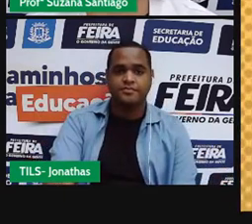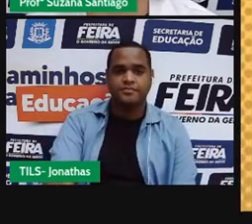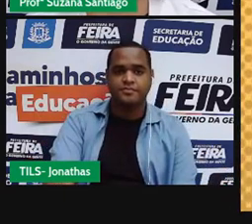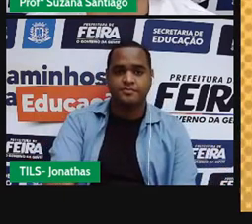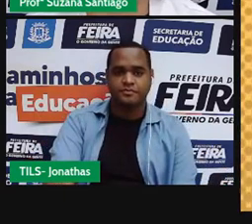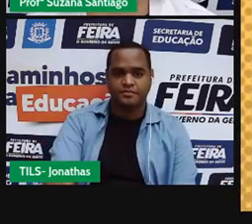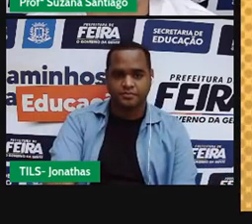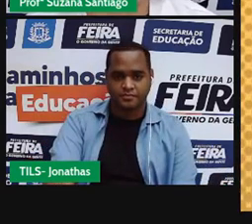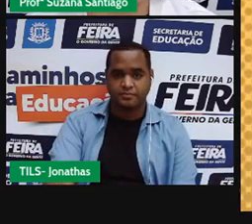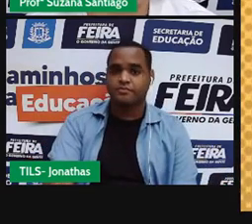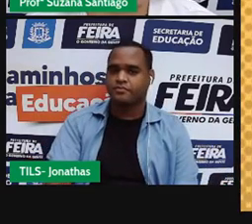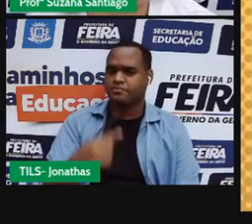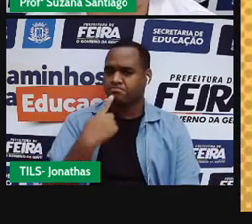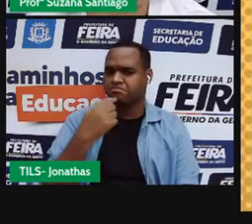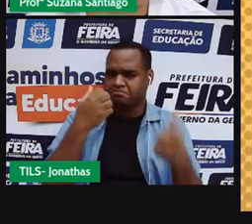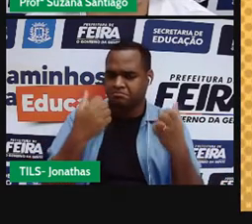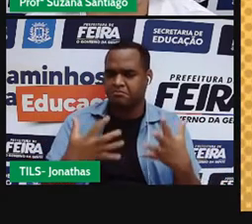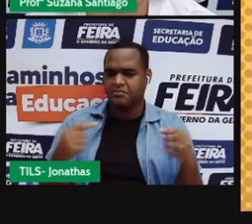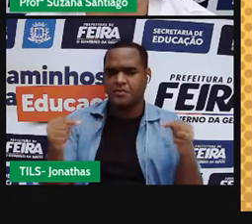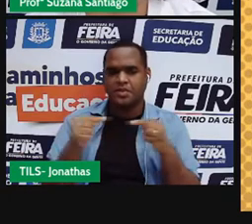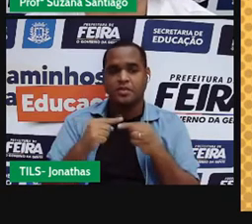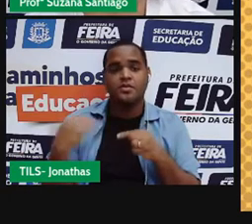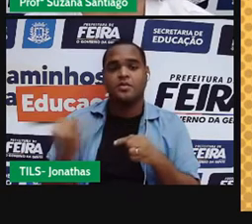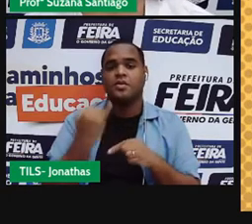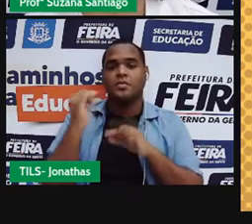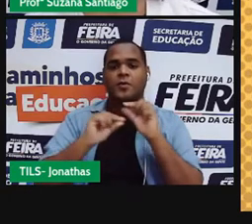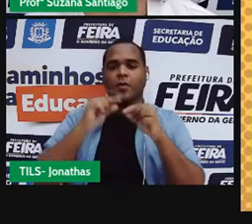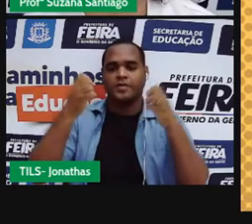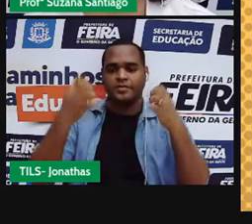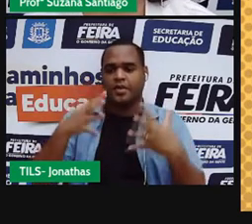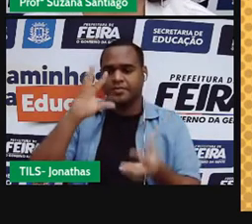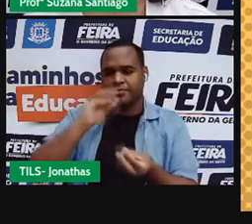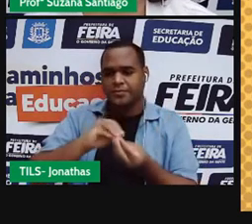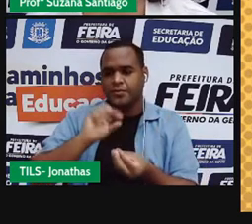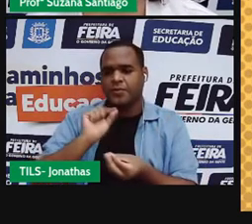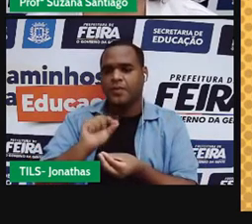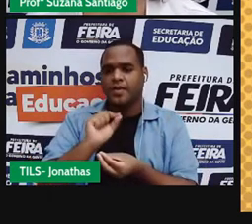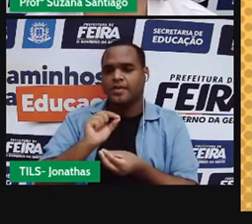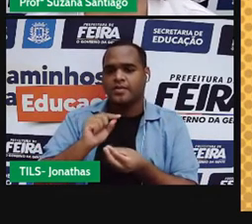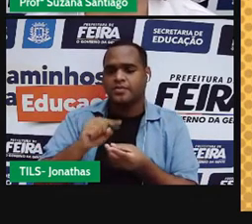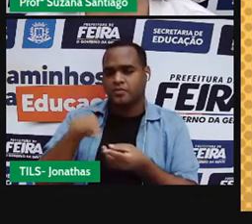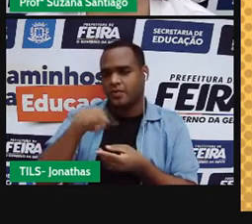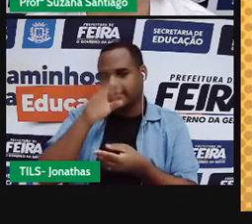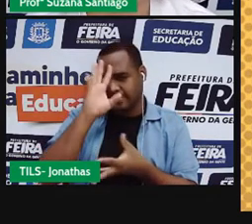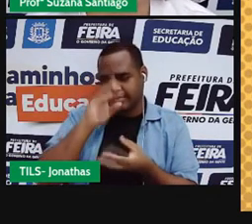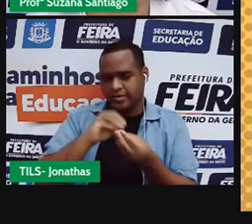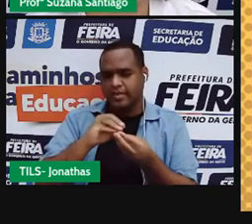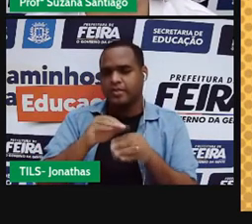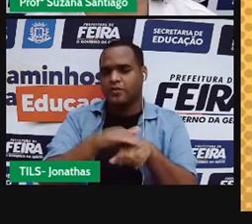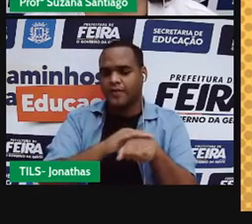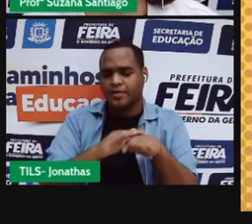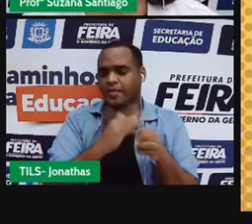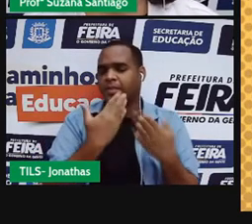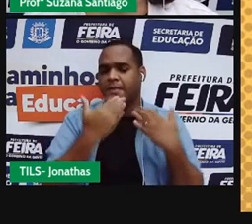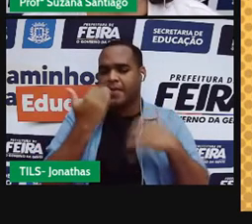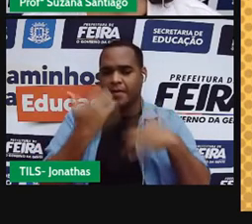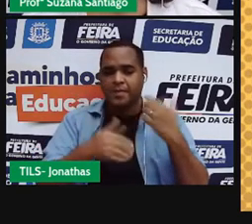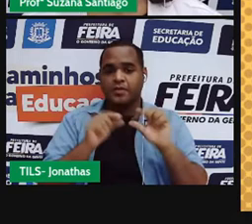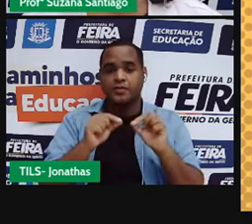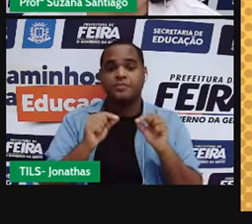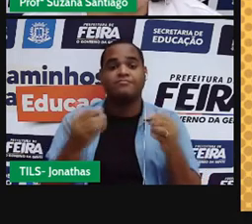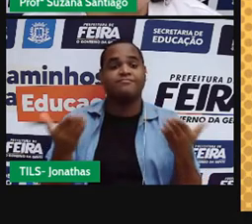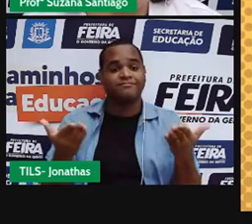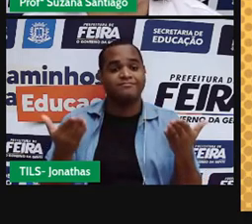E, diante disso tudo, né, Suzana, o que é que a gente pode concluir dentro dessas coisas que a gente já conversou aqui hoje? Que